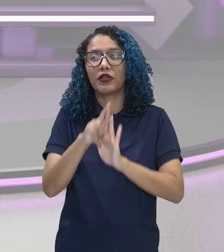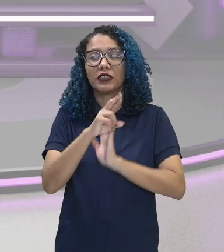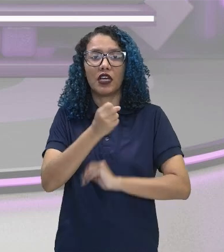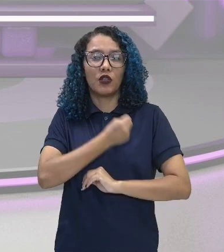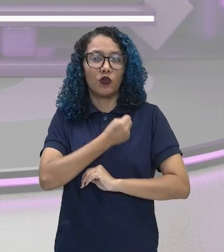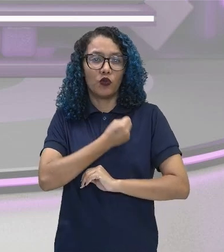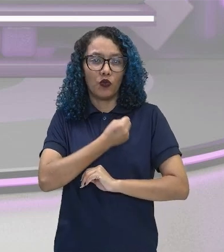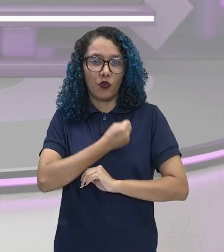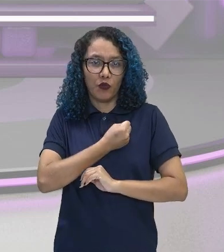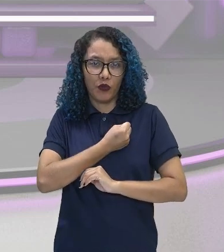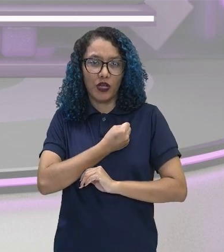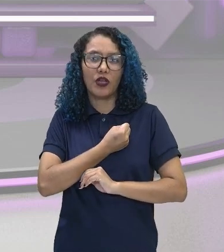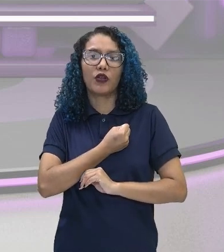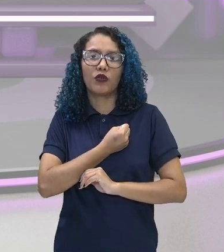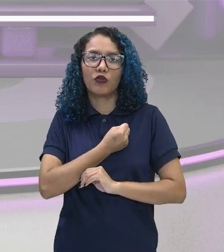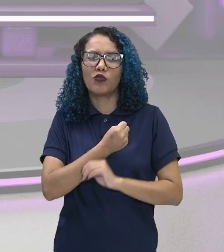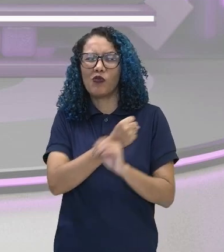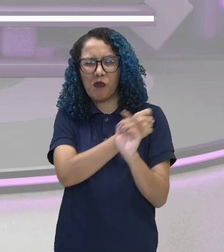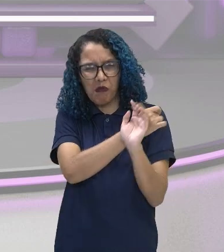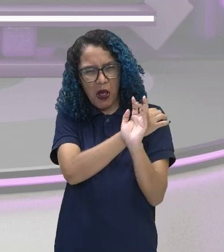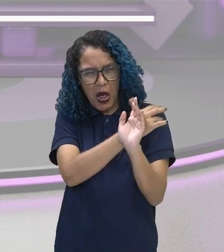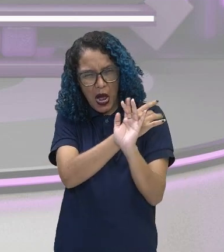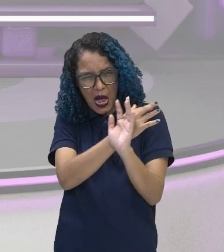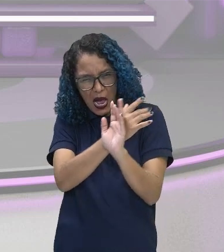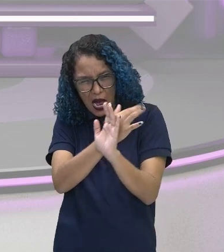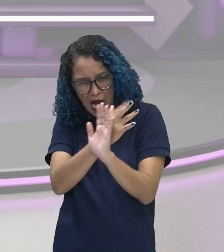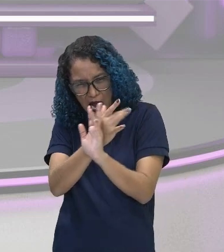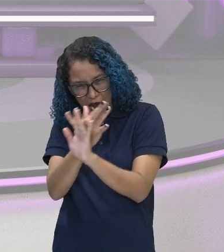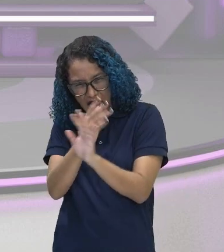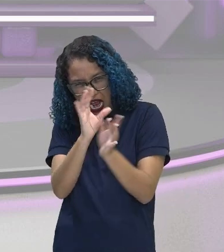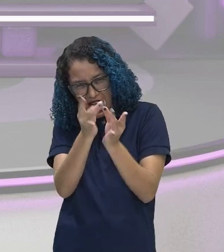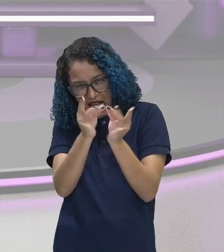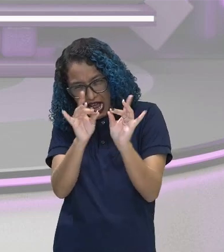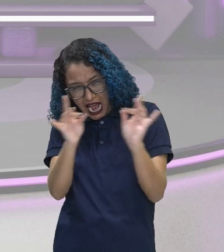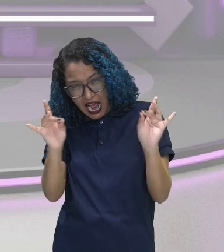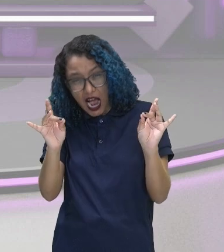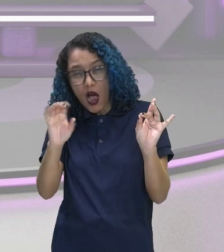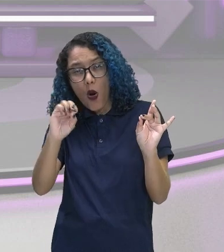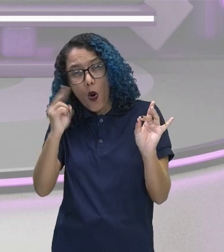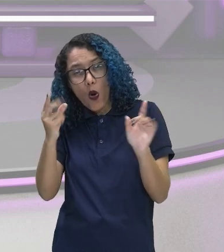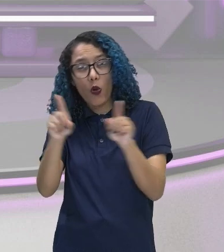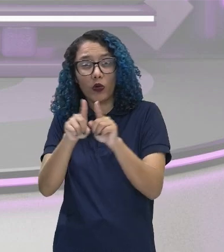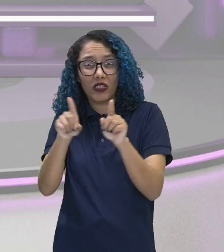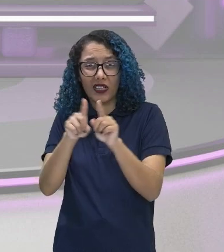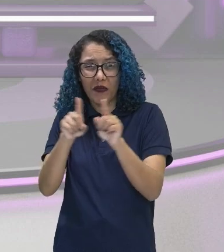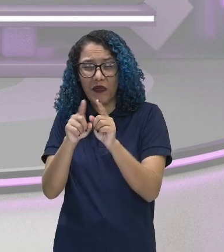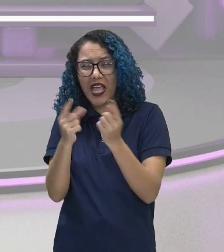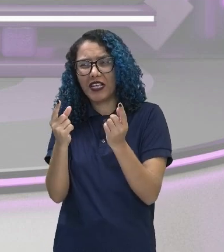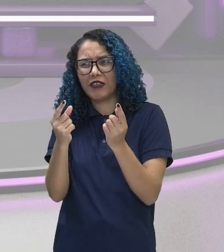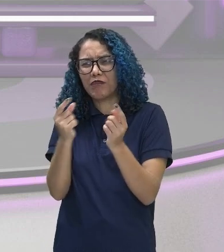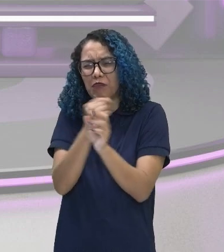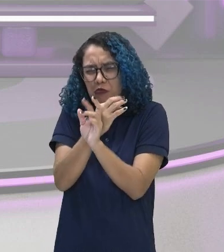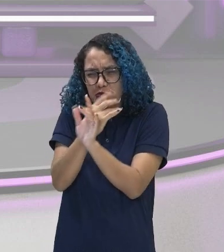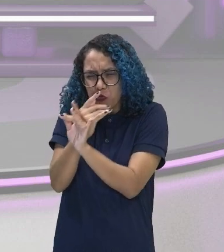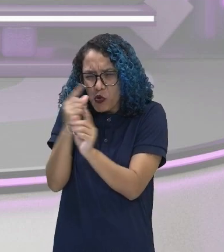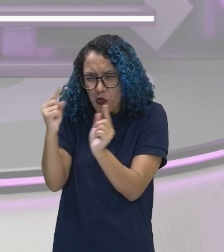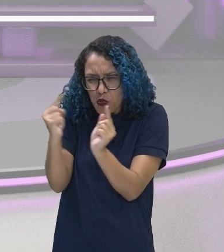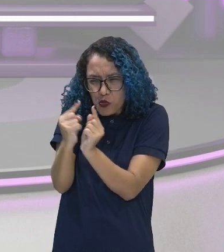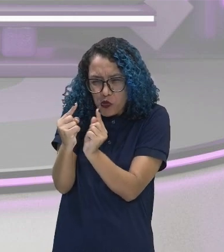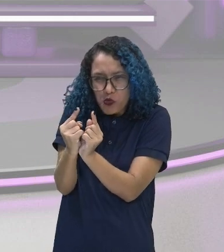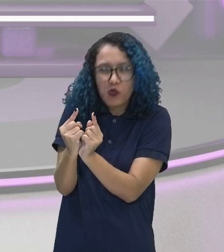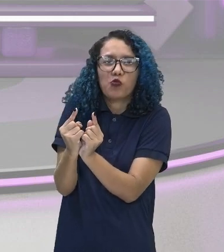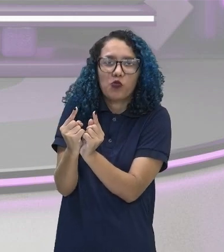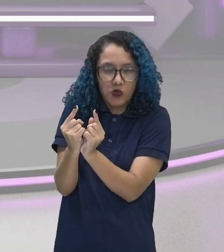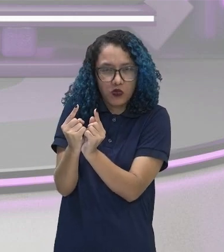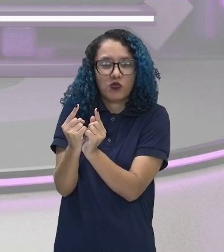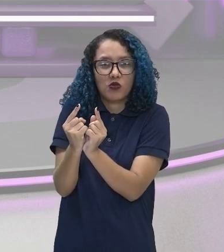que são muito grandes ou até mesmo para representarmos números que são muito pequenos, certo?